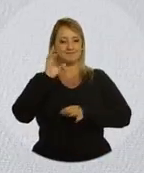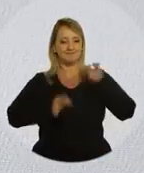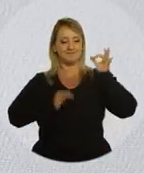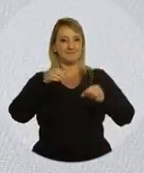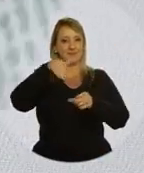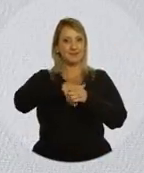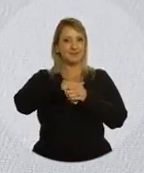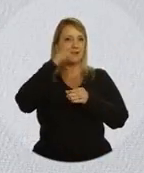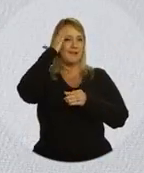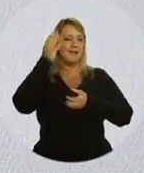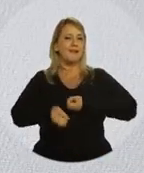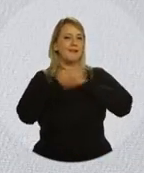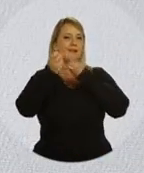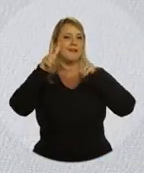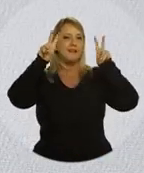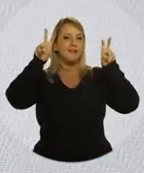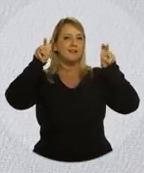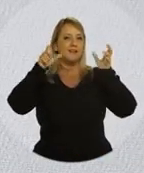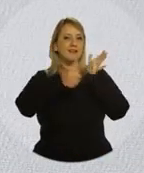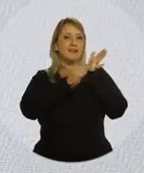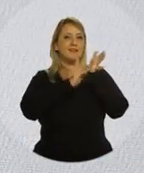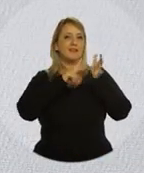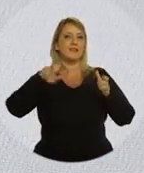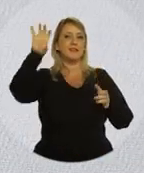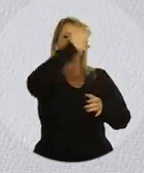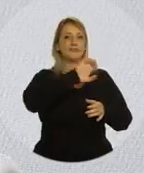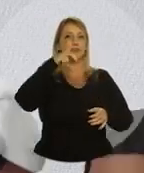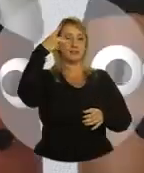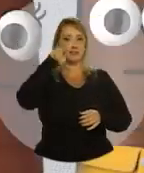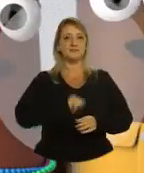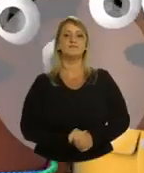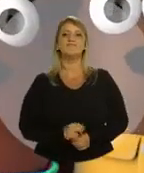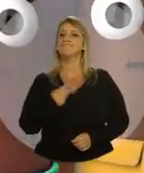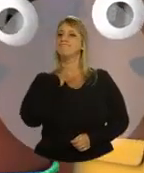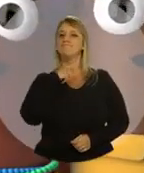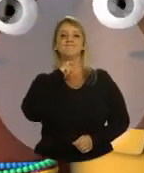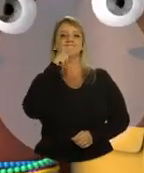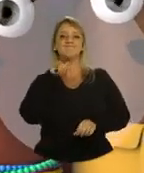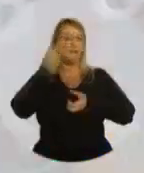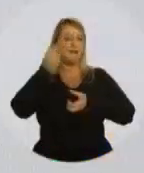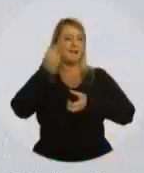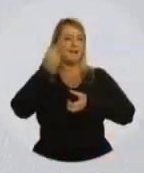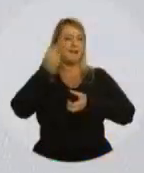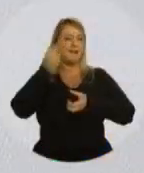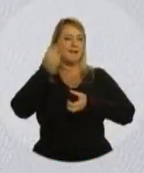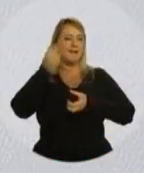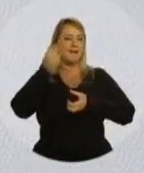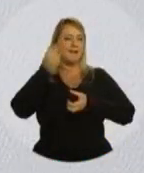Justiça Eleitoral e se informe sobre a biometria no seu estado. Não pode faltar.